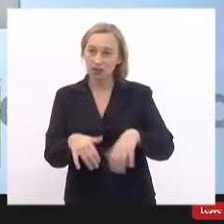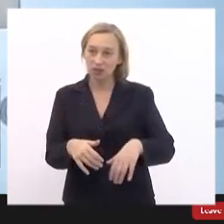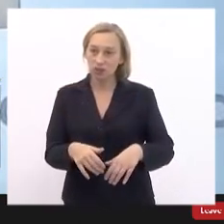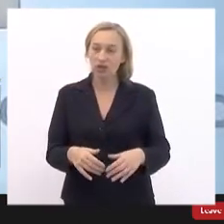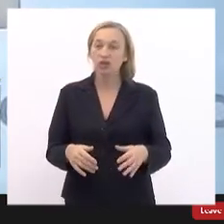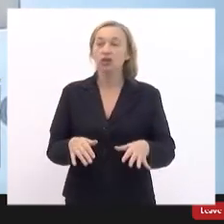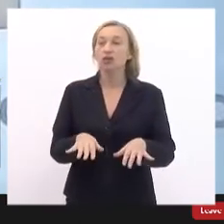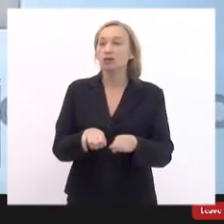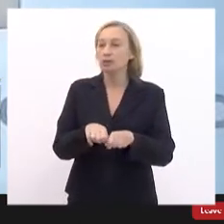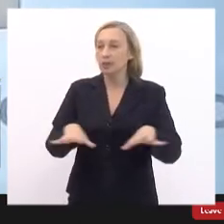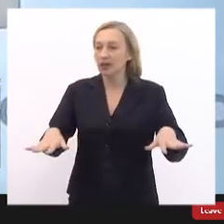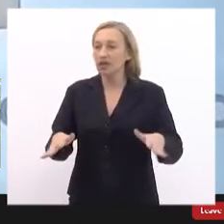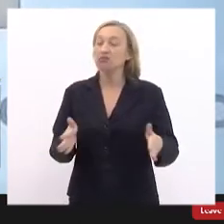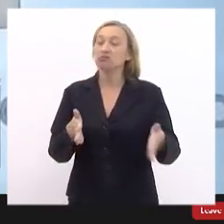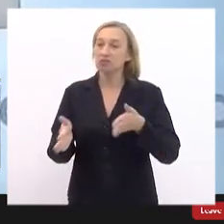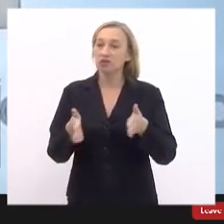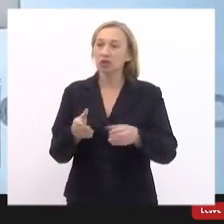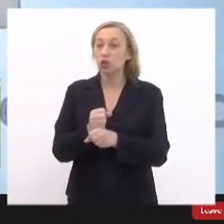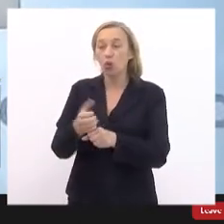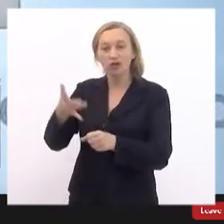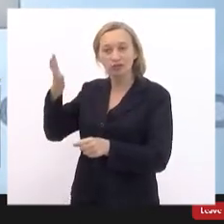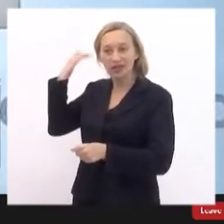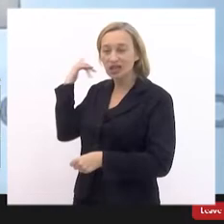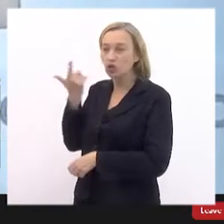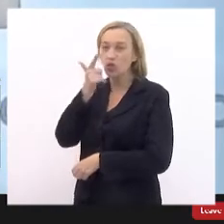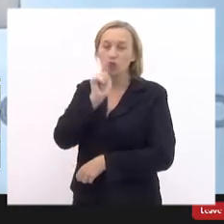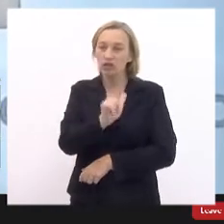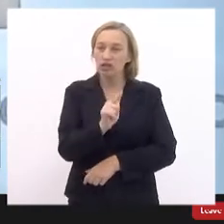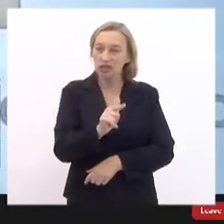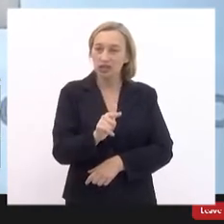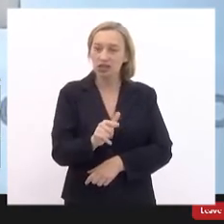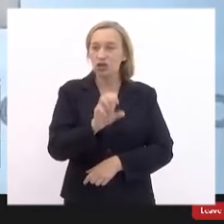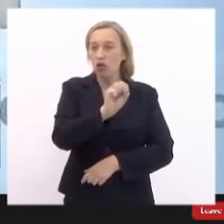uma pandemia no ano passado, nós conseguimos gerar